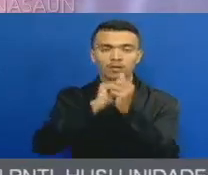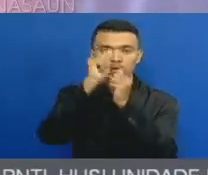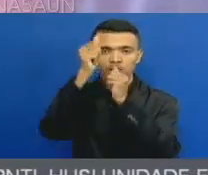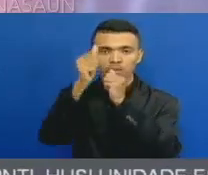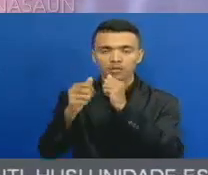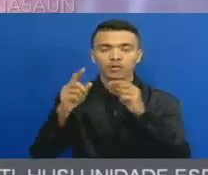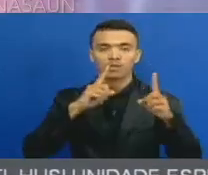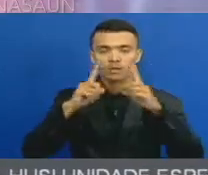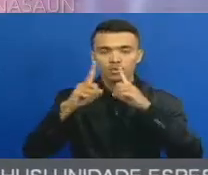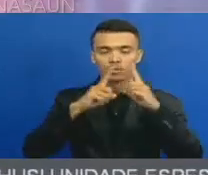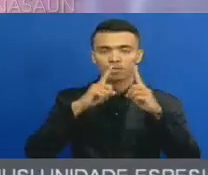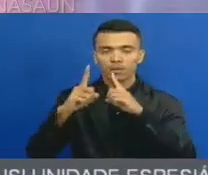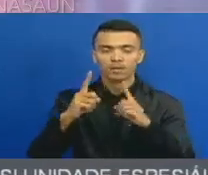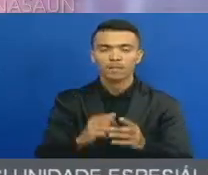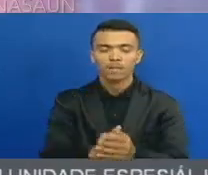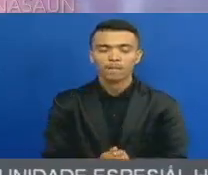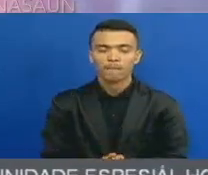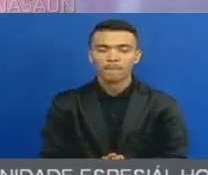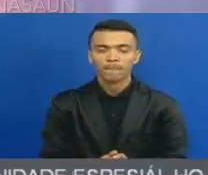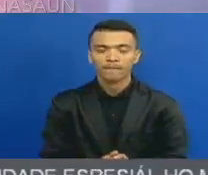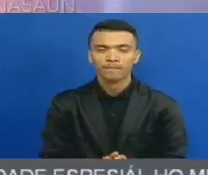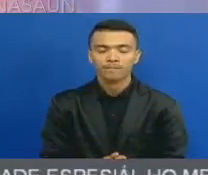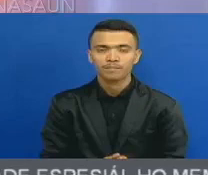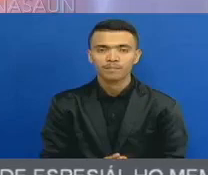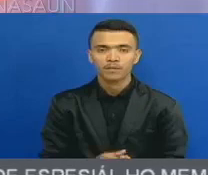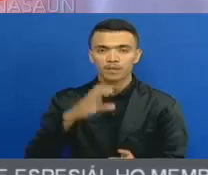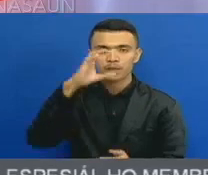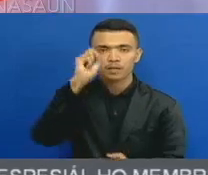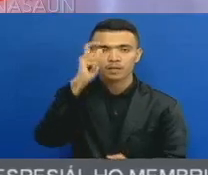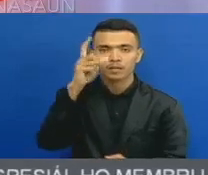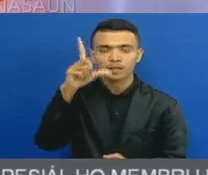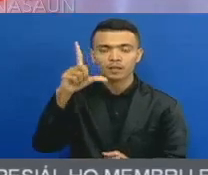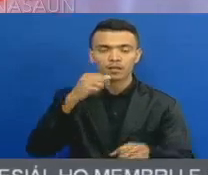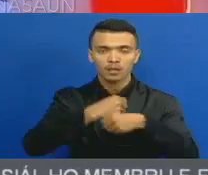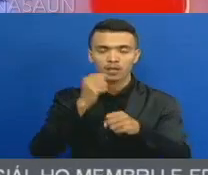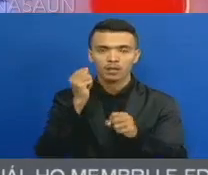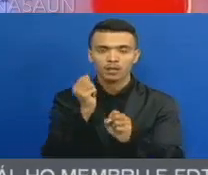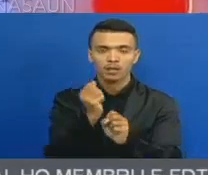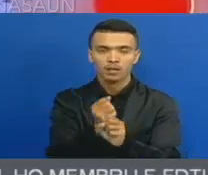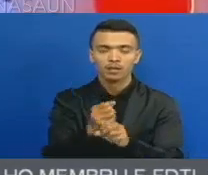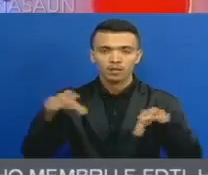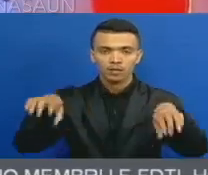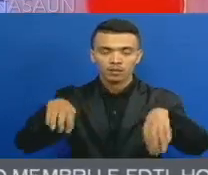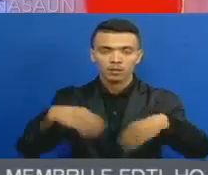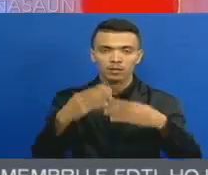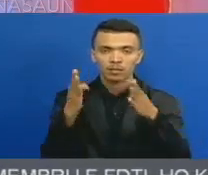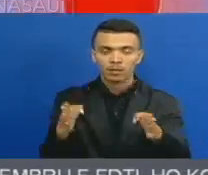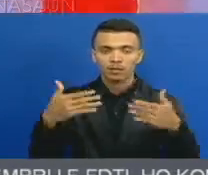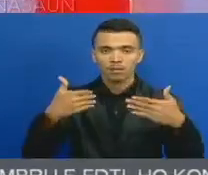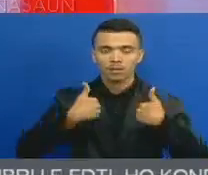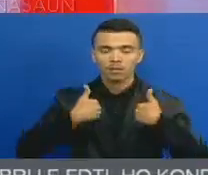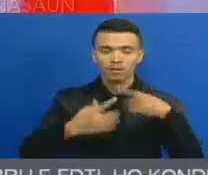diálogo social, halo mediação. Idenema KSTL halo durante idenema. Trabalhador e nem direito